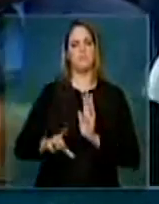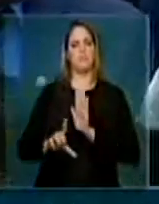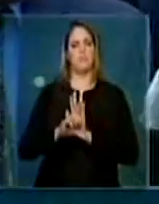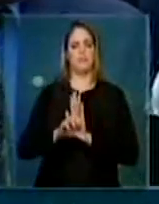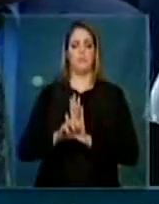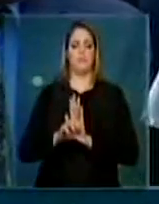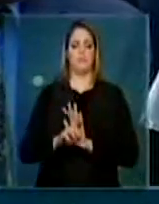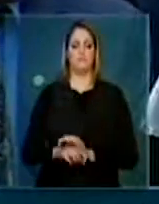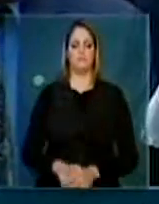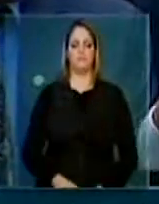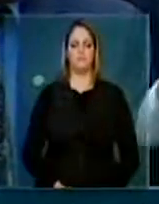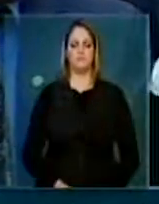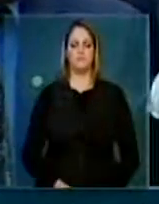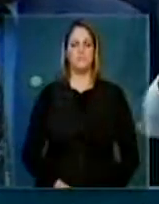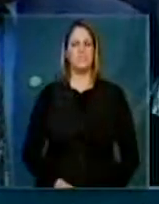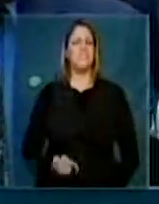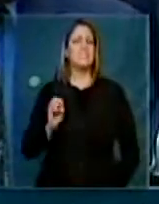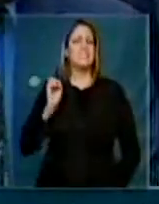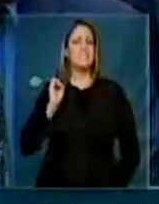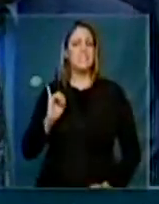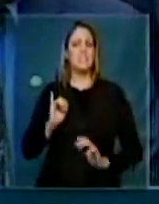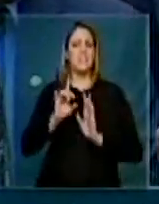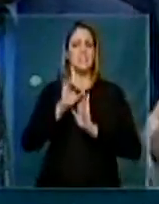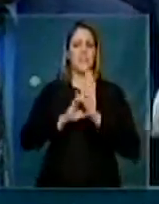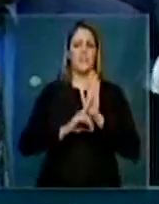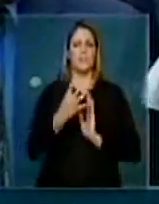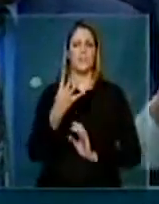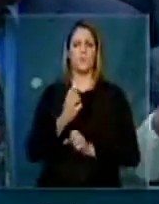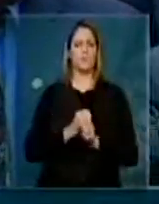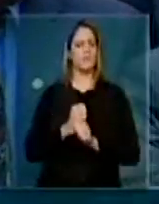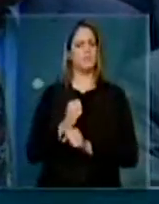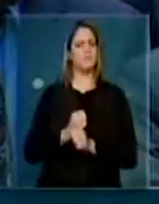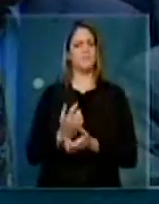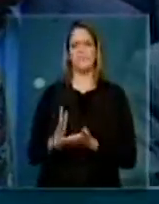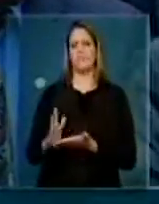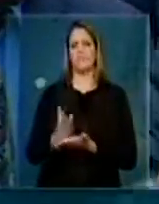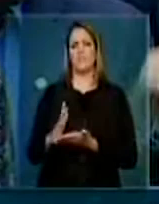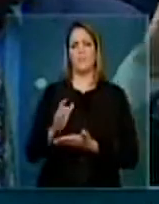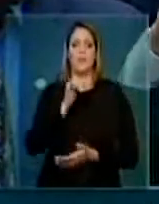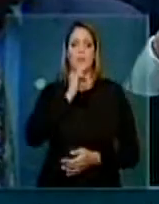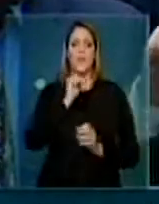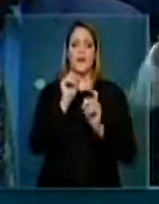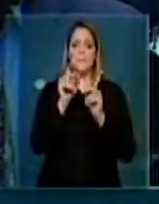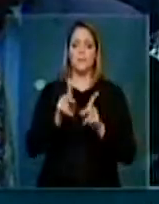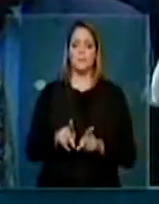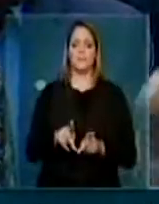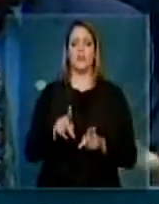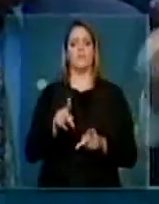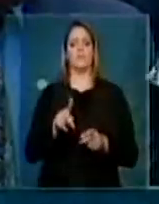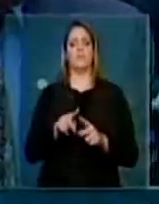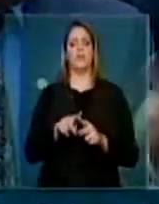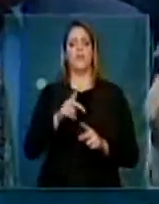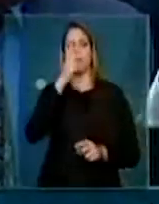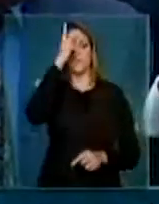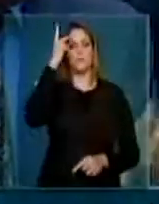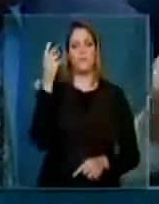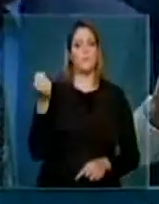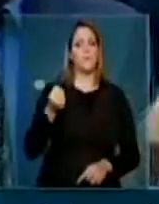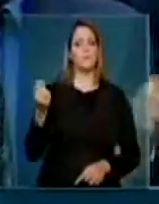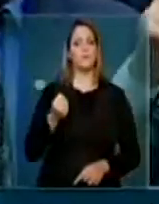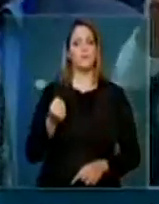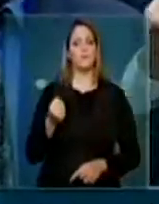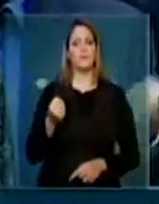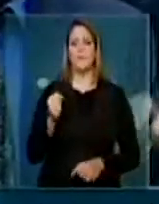durante 4 anos, os aposentados, os pensionistas ficarão congelados, porque toda